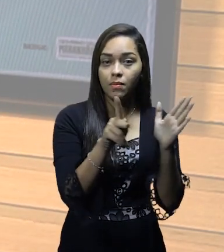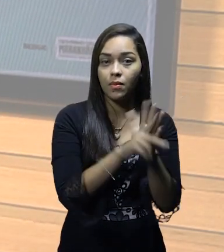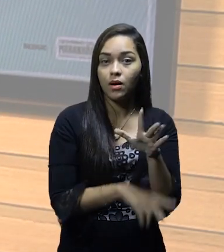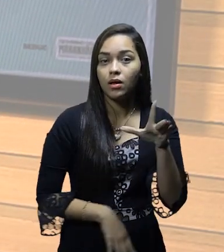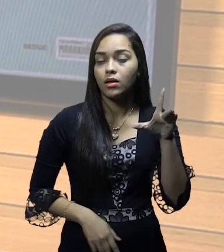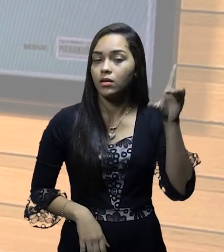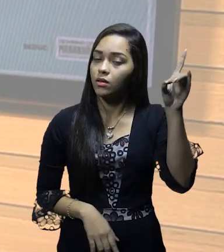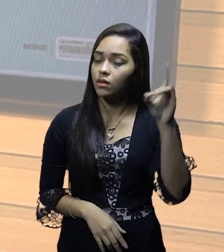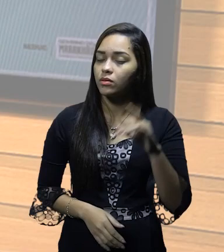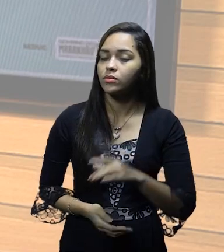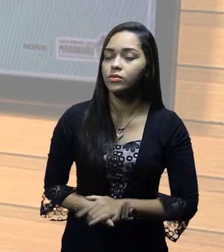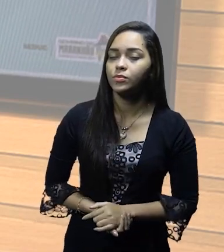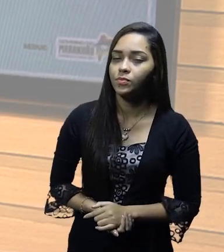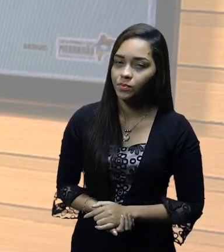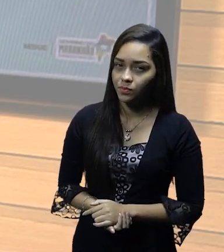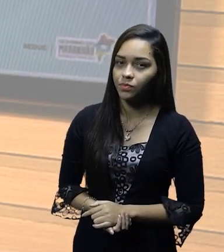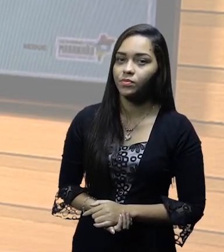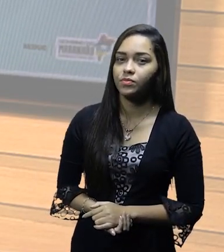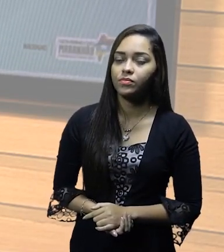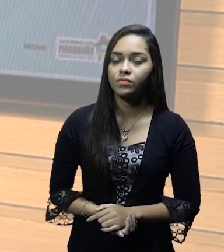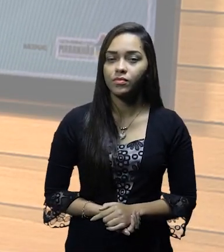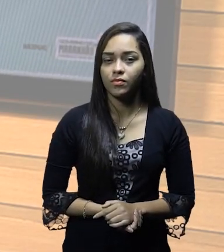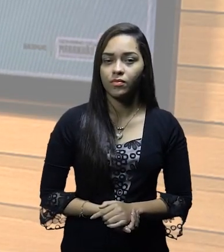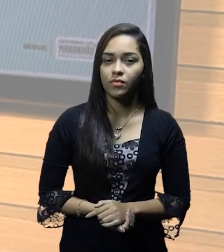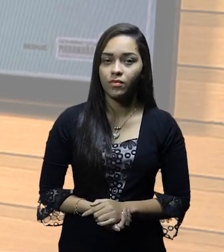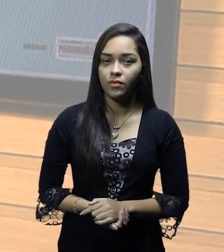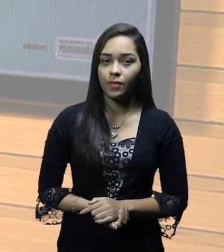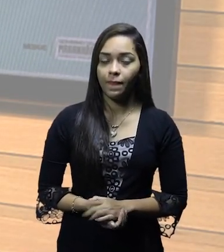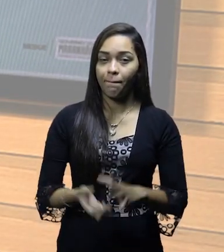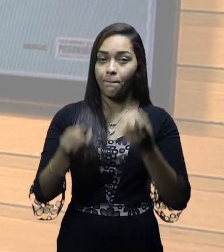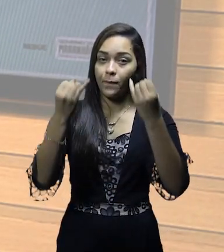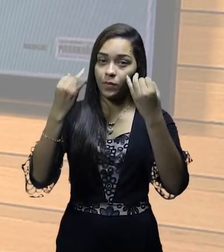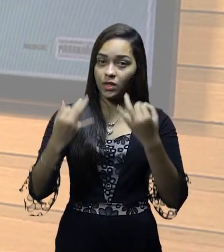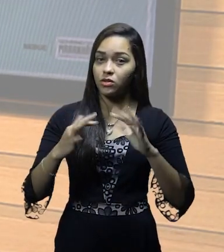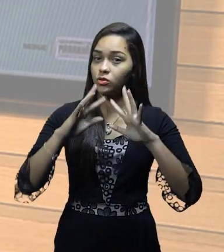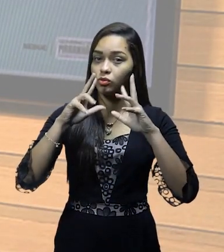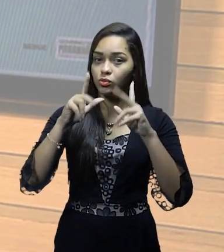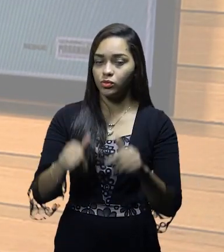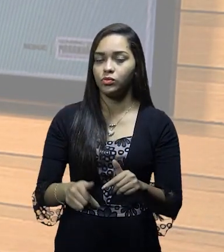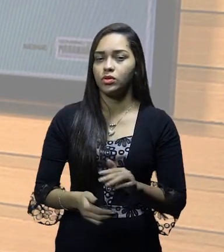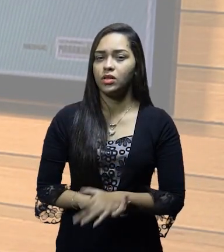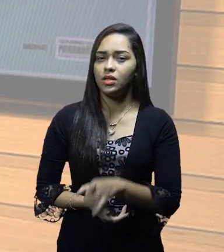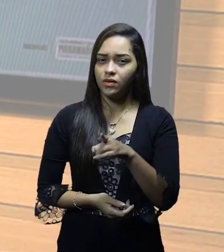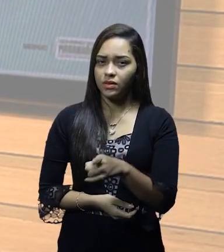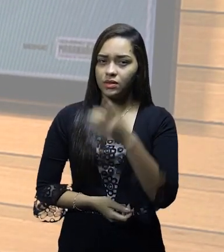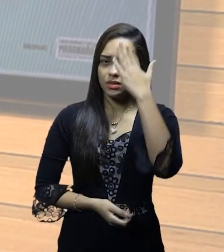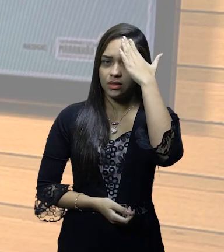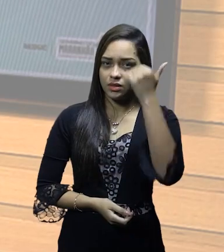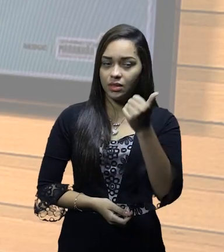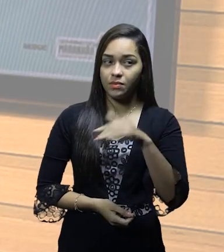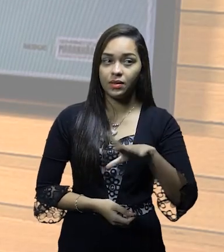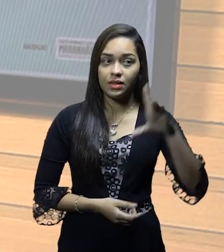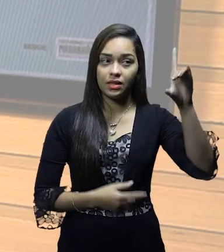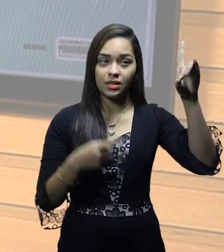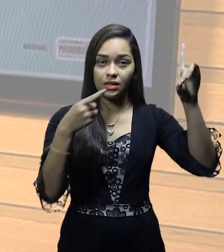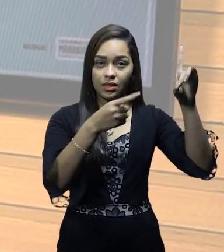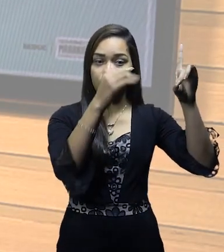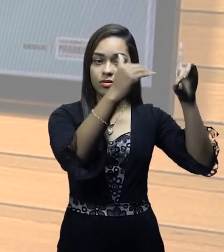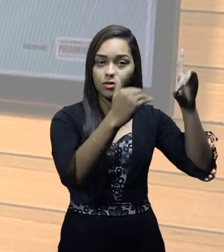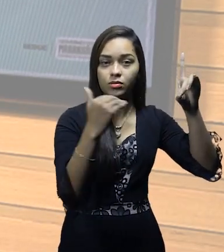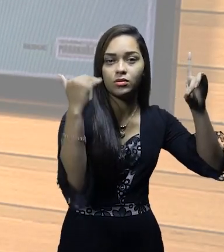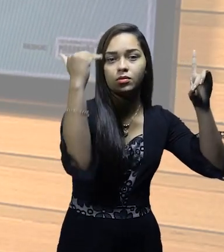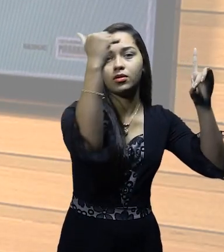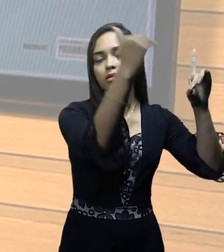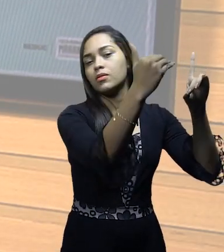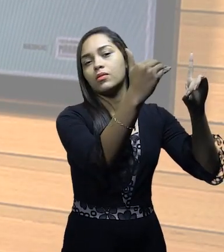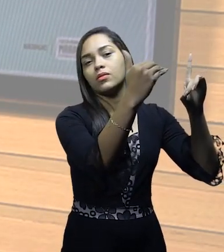dizer? Antes disso, tudo era explicado a partir de desígnio de Deus. Então, era a explicação